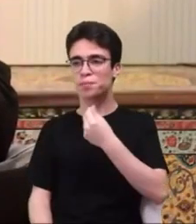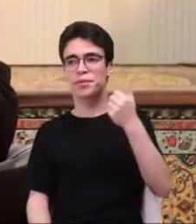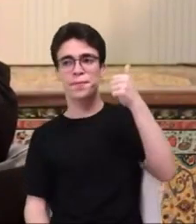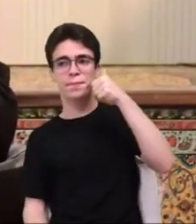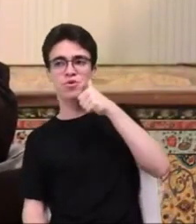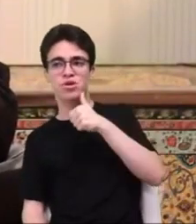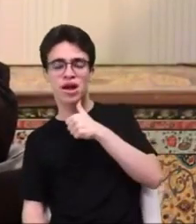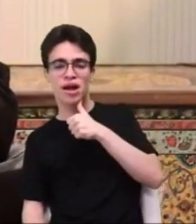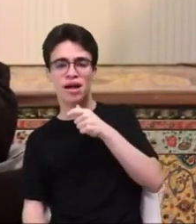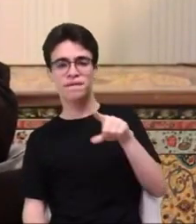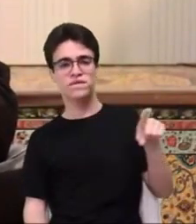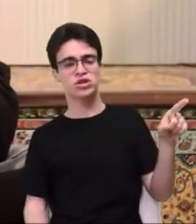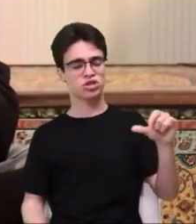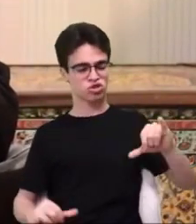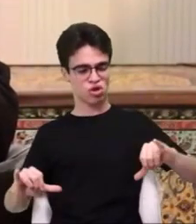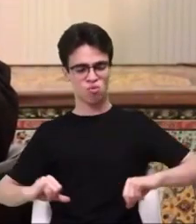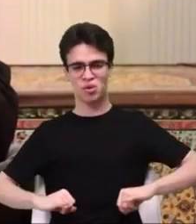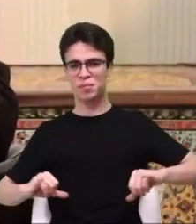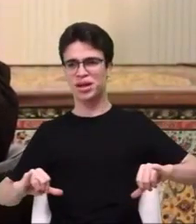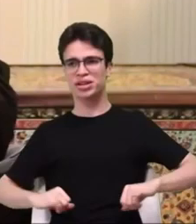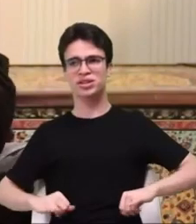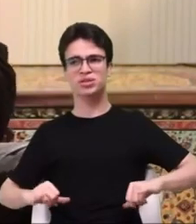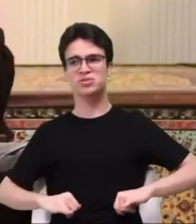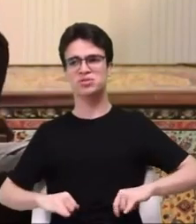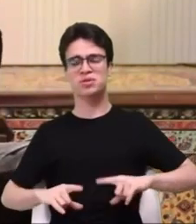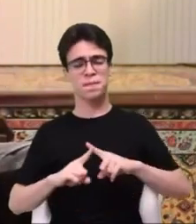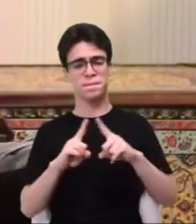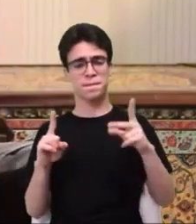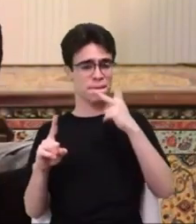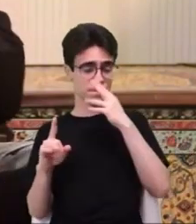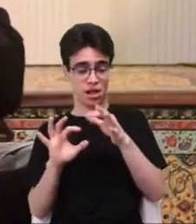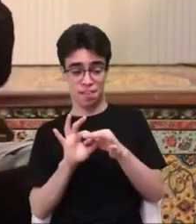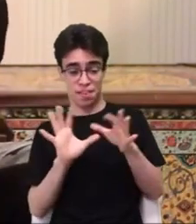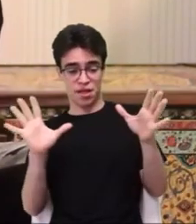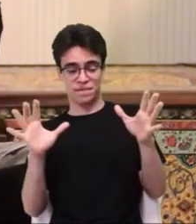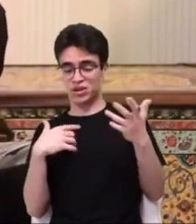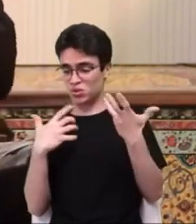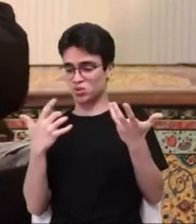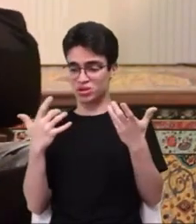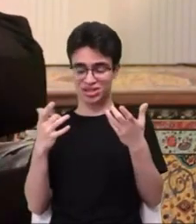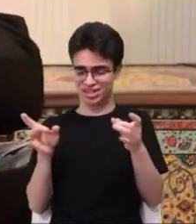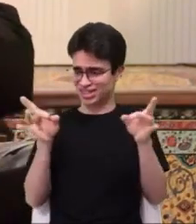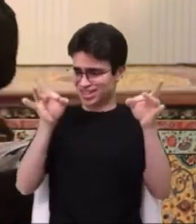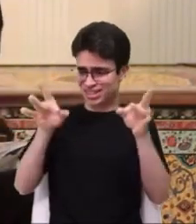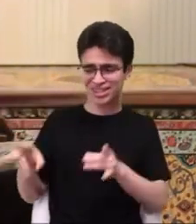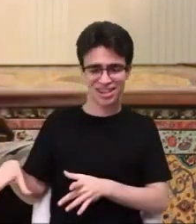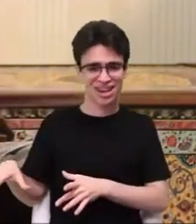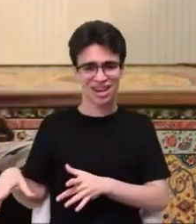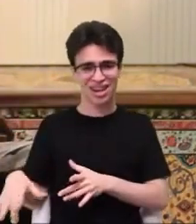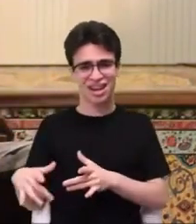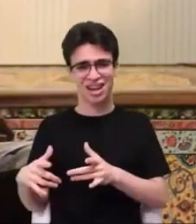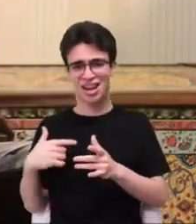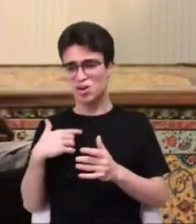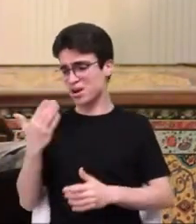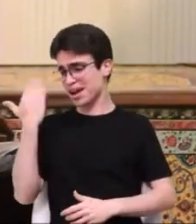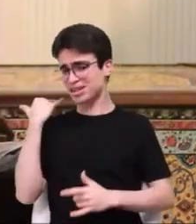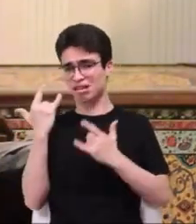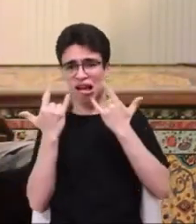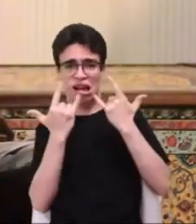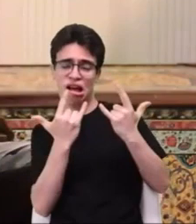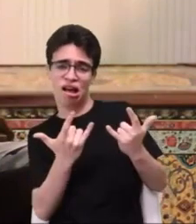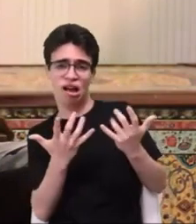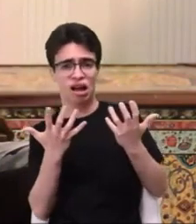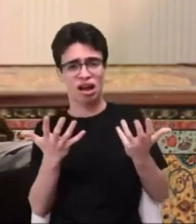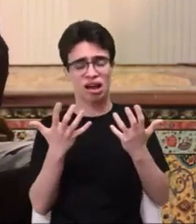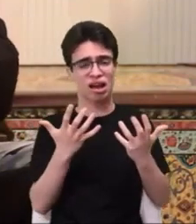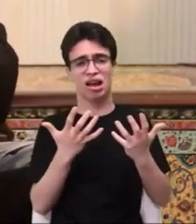que estão em sofrimento e que livremente buscam ajuda para sair deste lugar, para se livrar da atração que um dia foi desejada